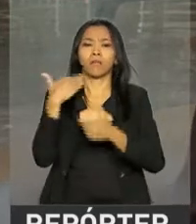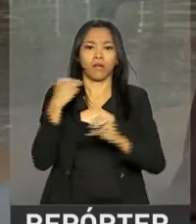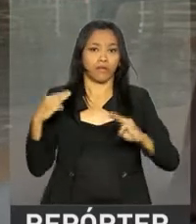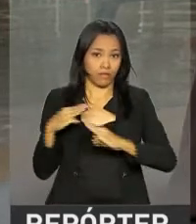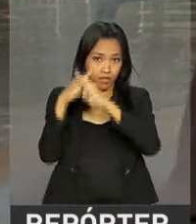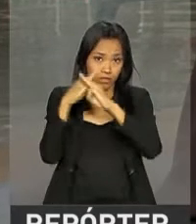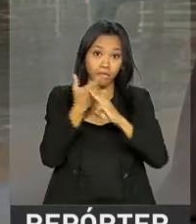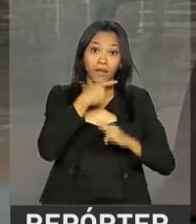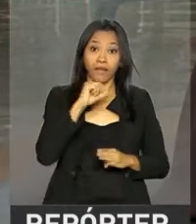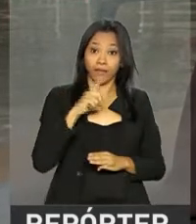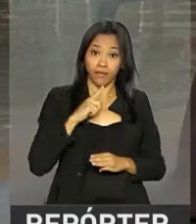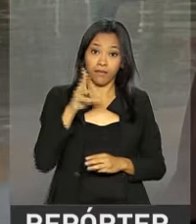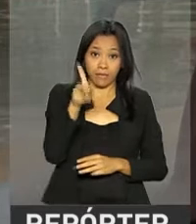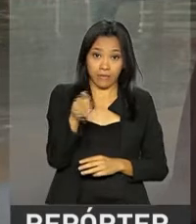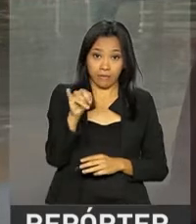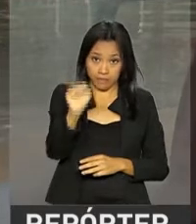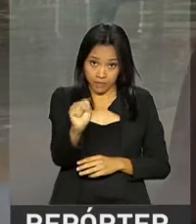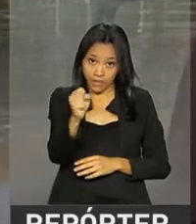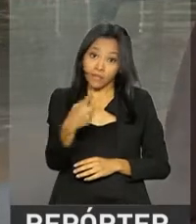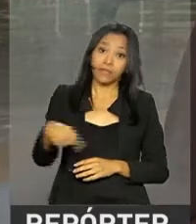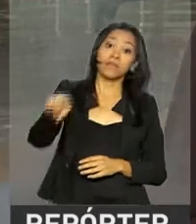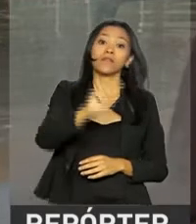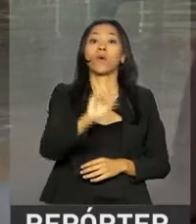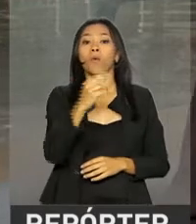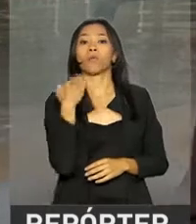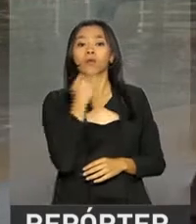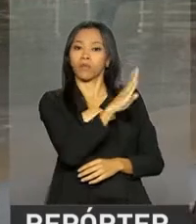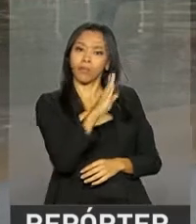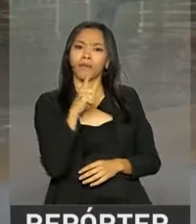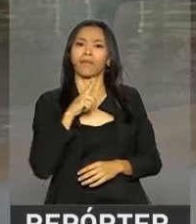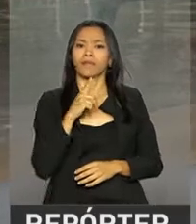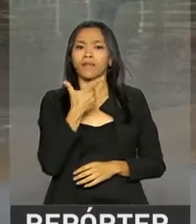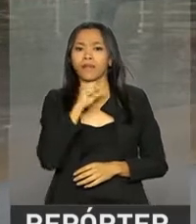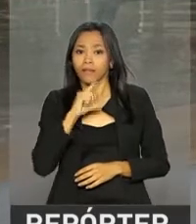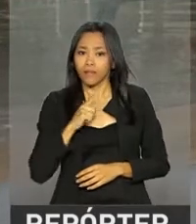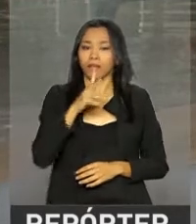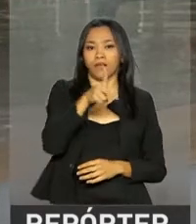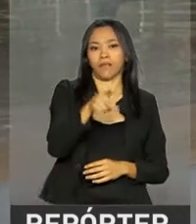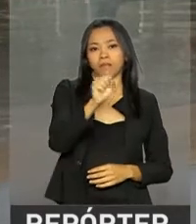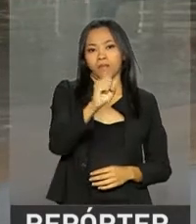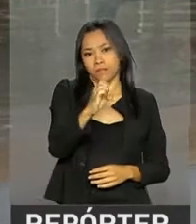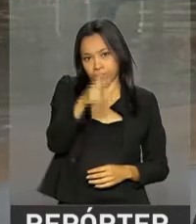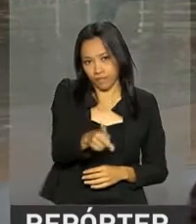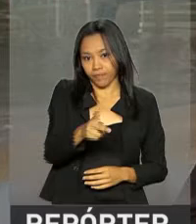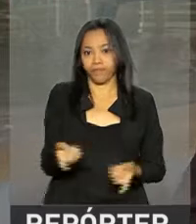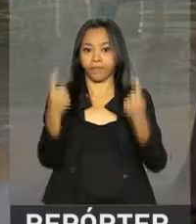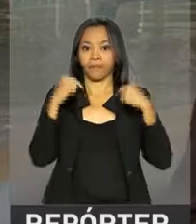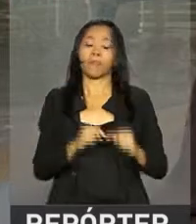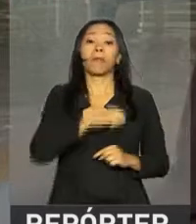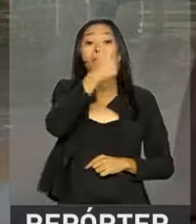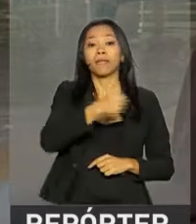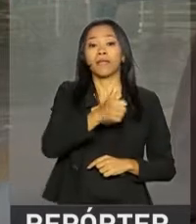para quem tem pis ou do banco do brasil para quem tem o pasep bom na primeira etapa a